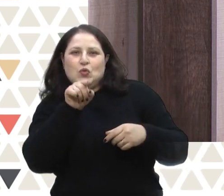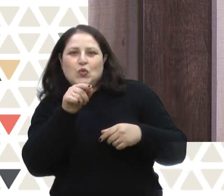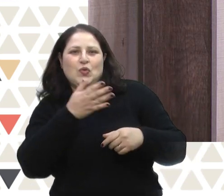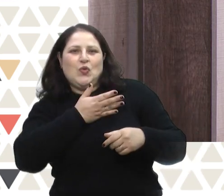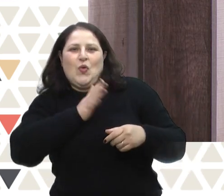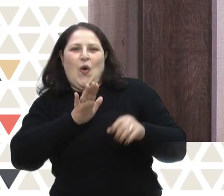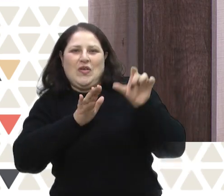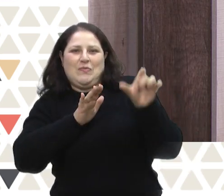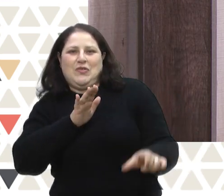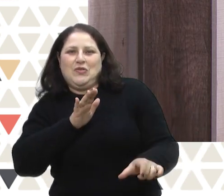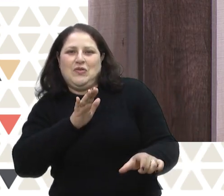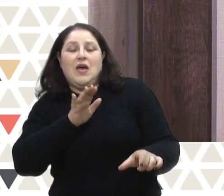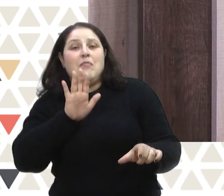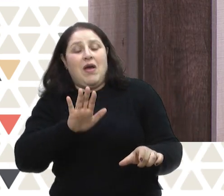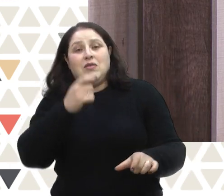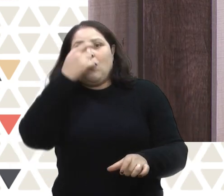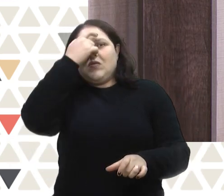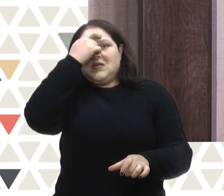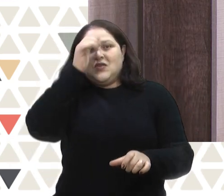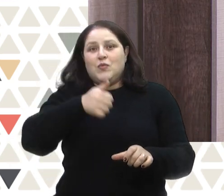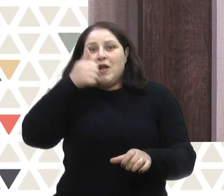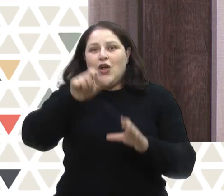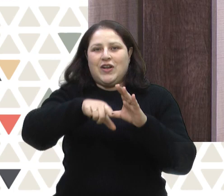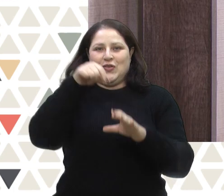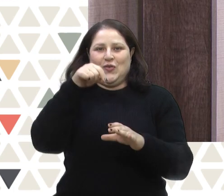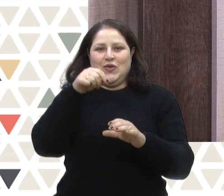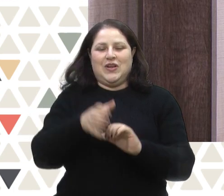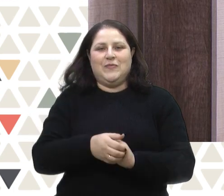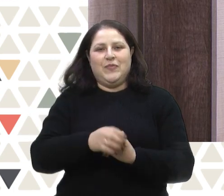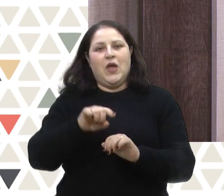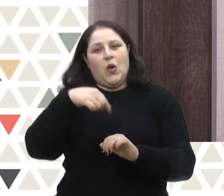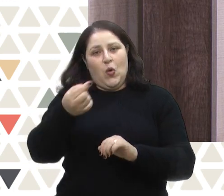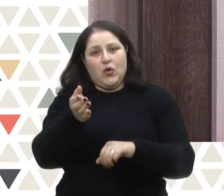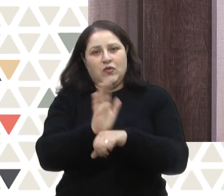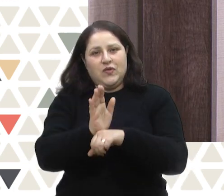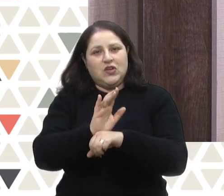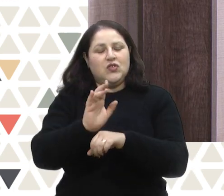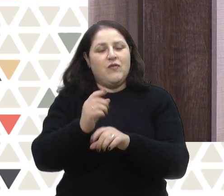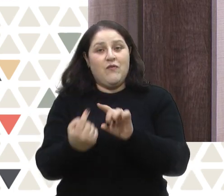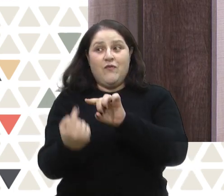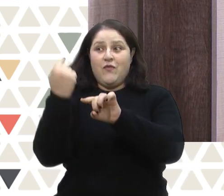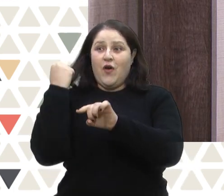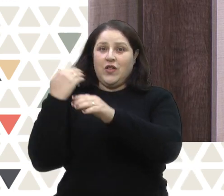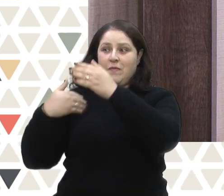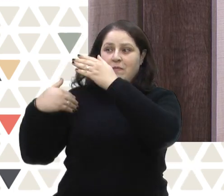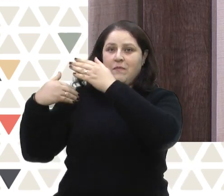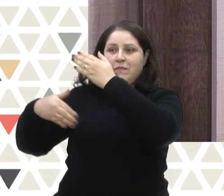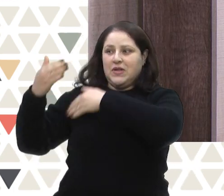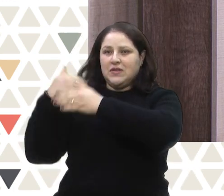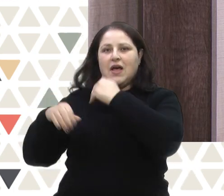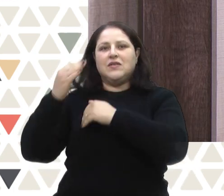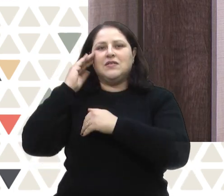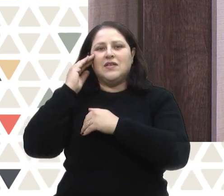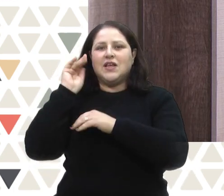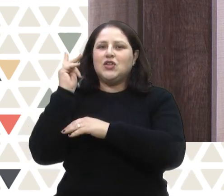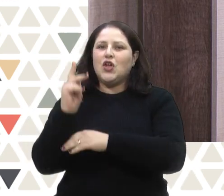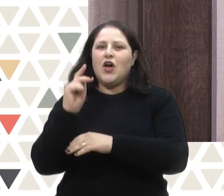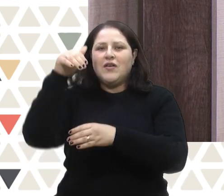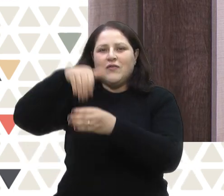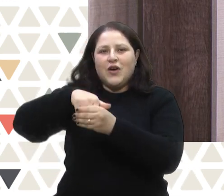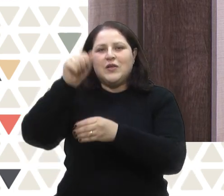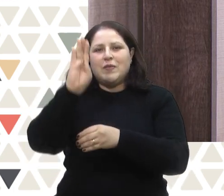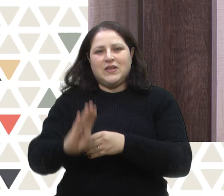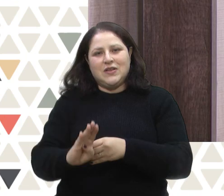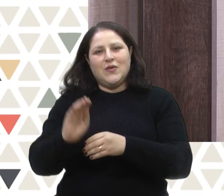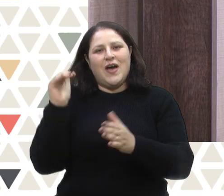isso, o voto consciente é a melhor escolha. No próximo vídeo, vamos voltar ao passado e entender a história das